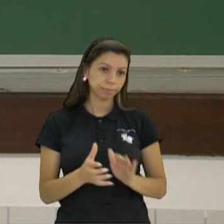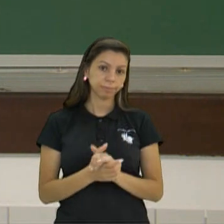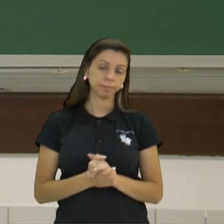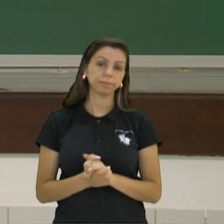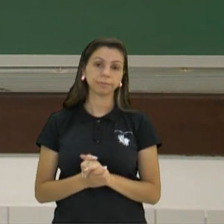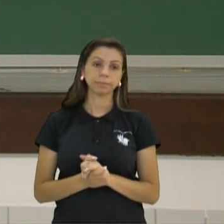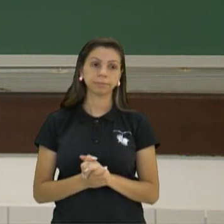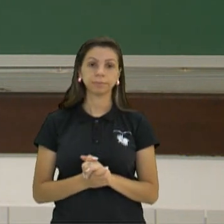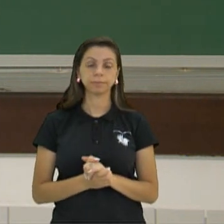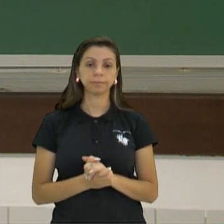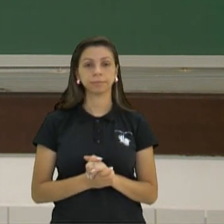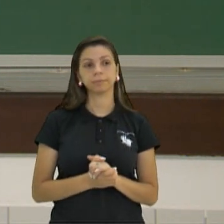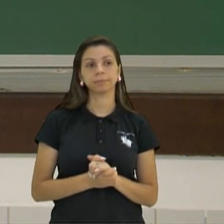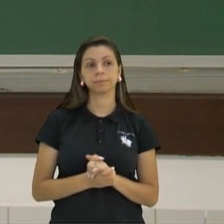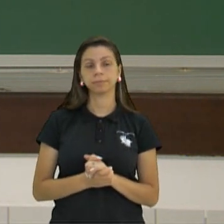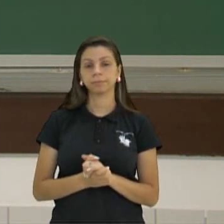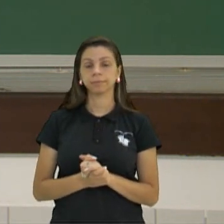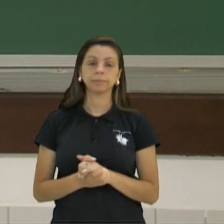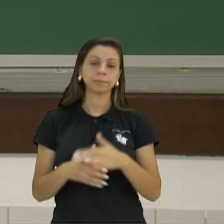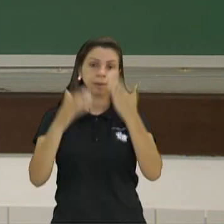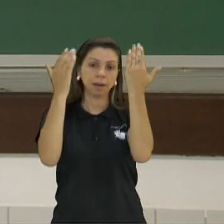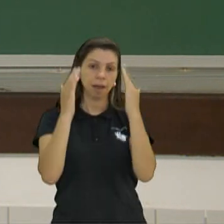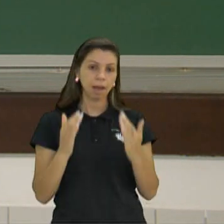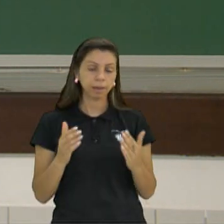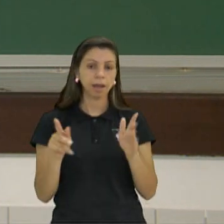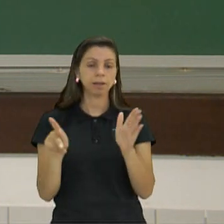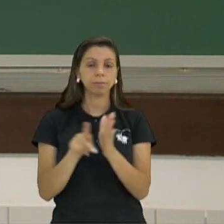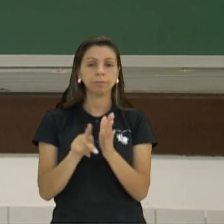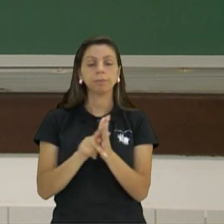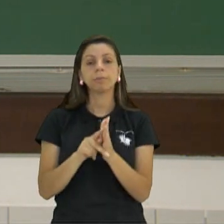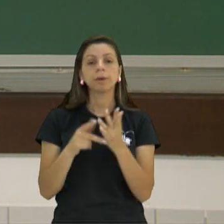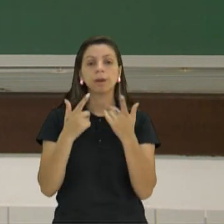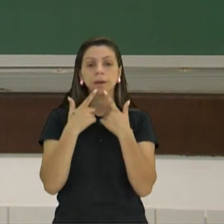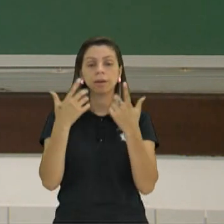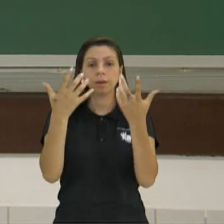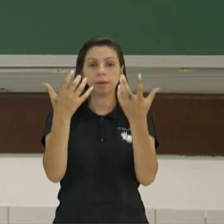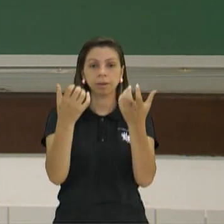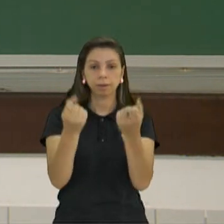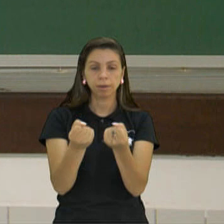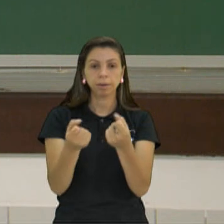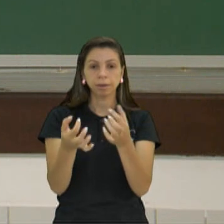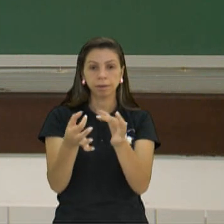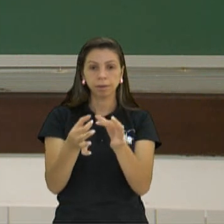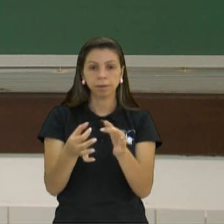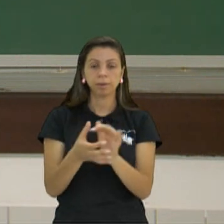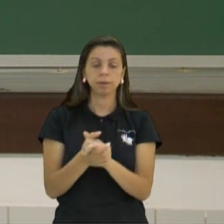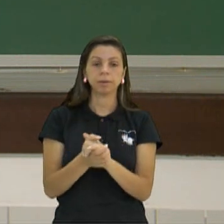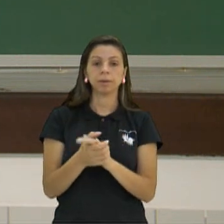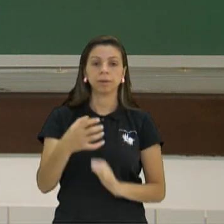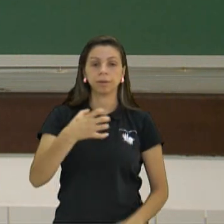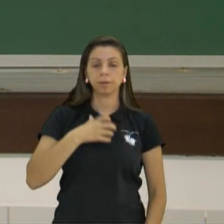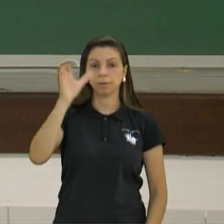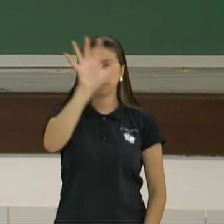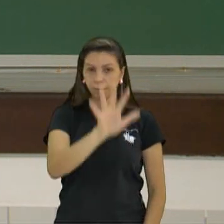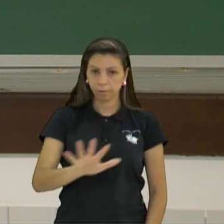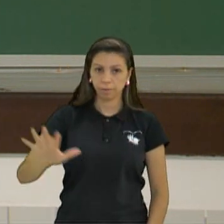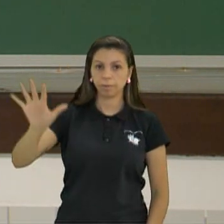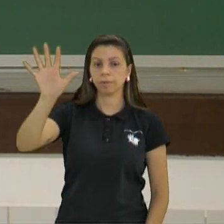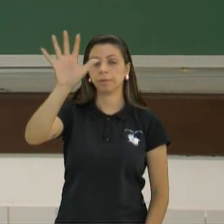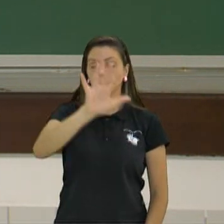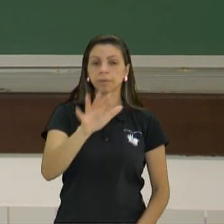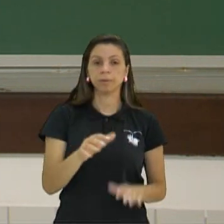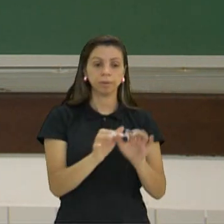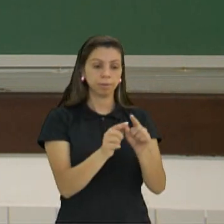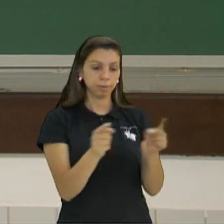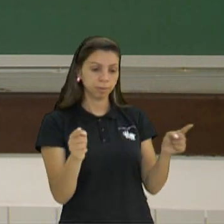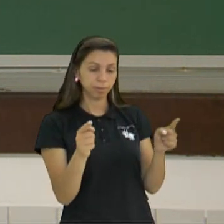então um pouquinho de análise linguística, semiótica, cujo conteúdo era os períodos simples e os